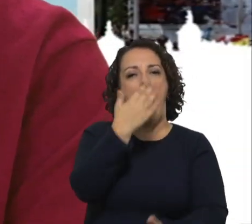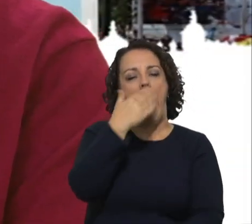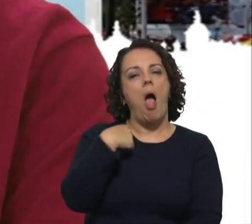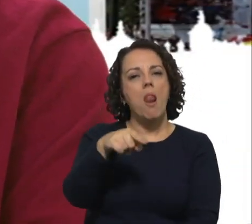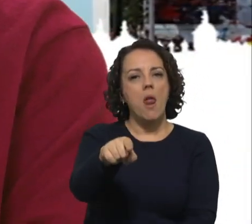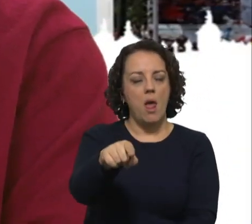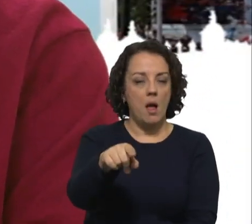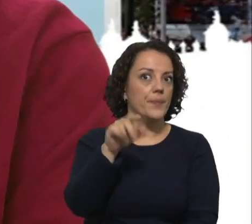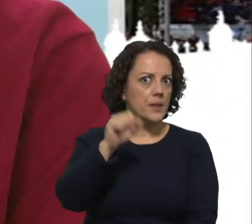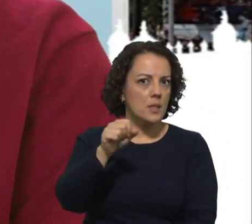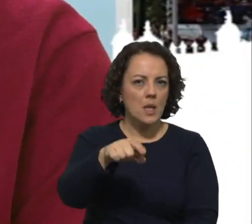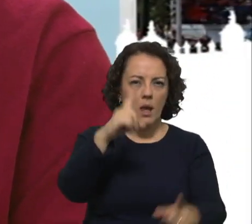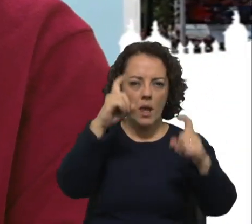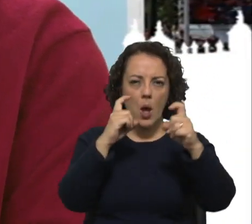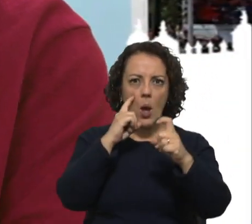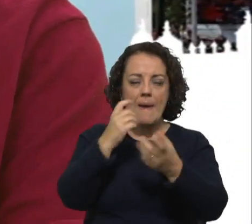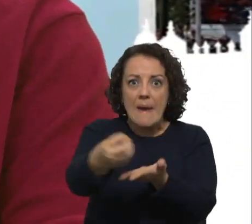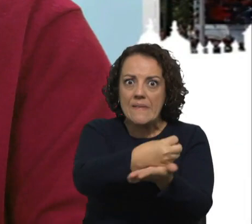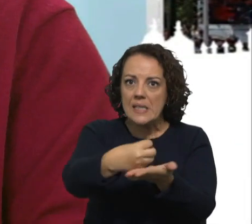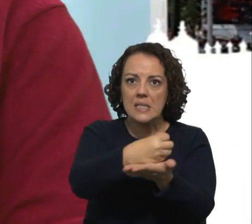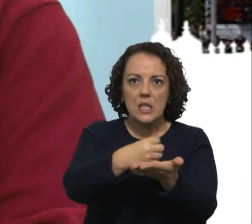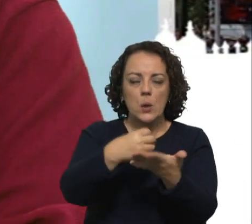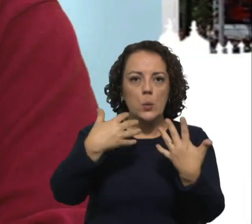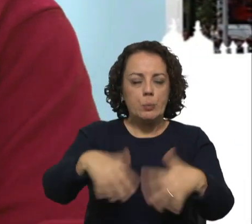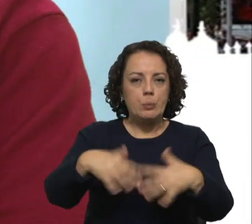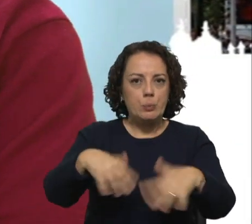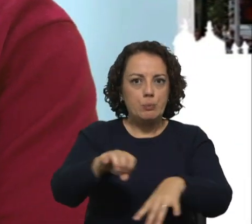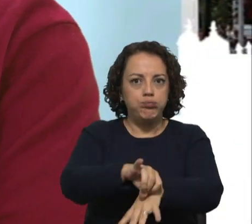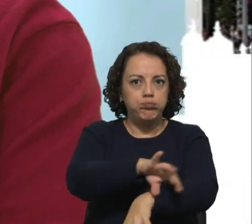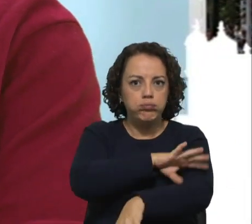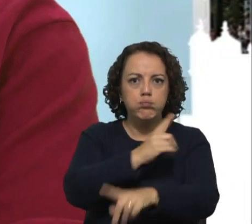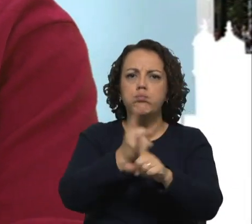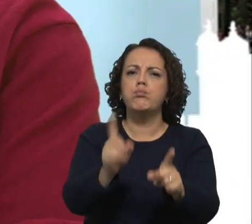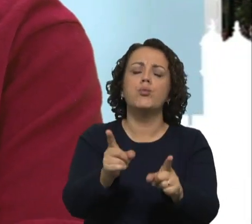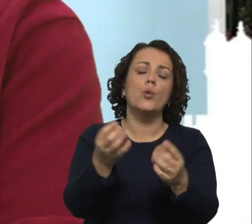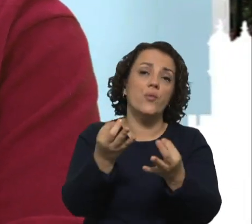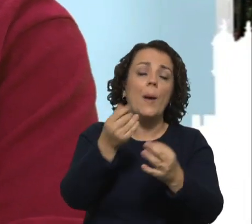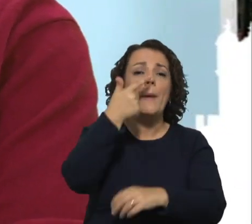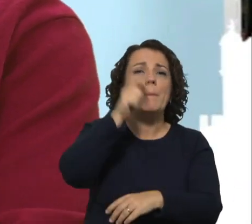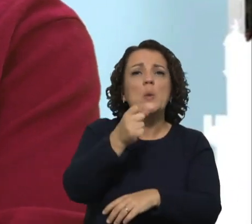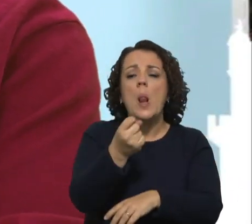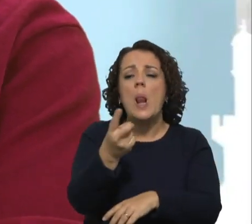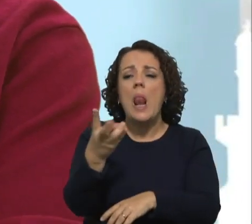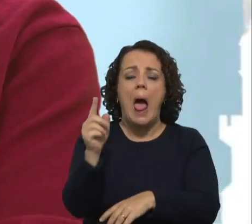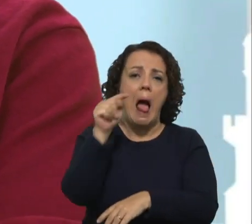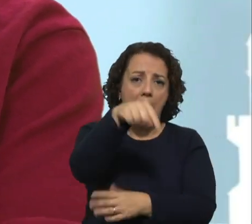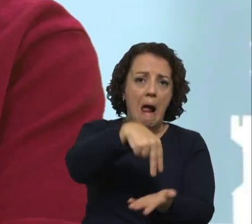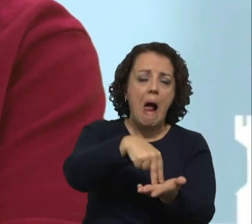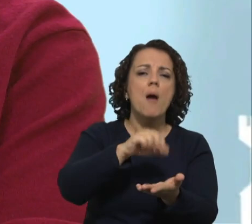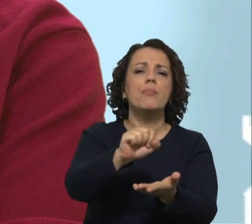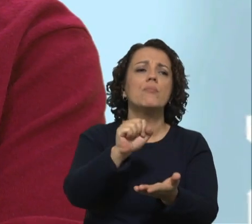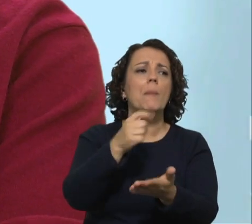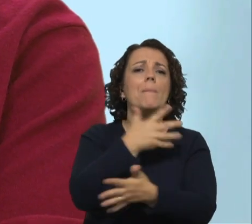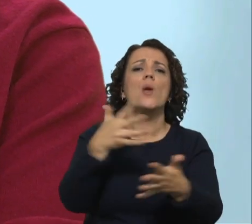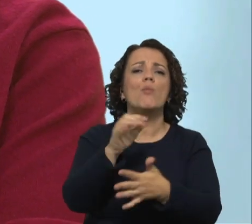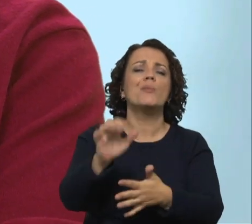intensas porque todas as poucas dezenas de pessoas que eram maioritariamente funcionários do santuário que